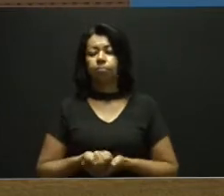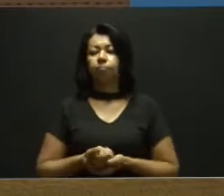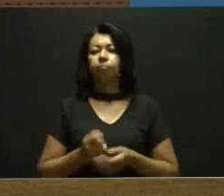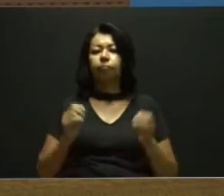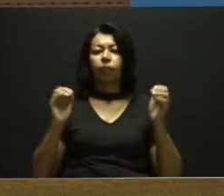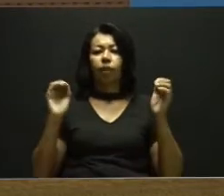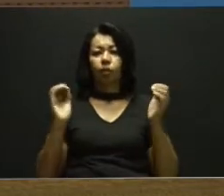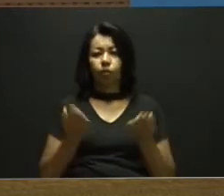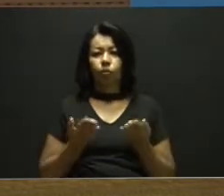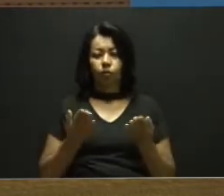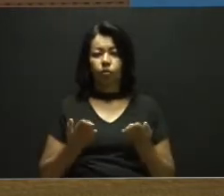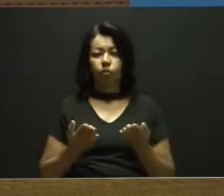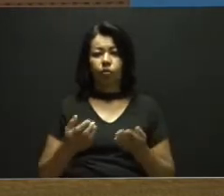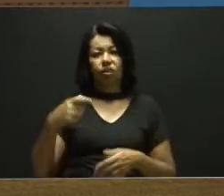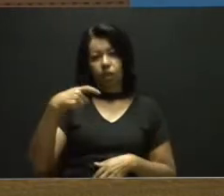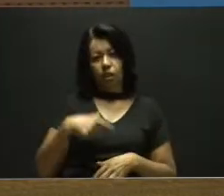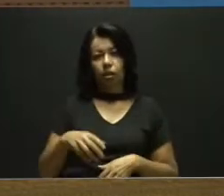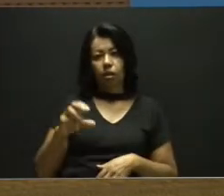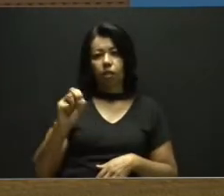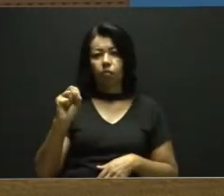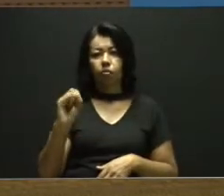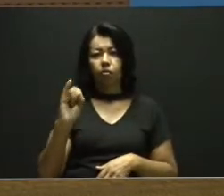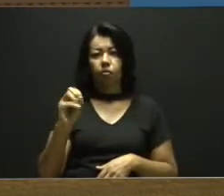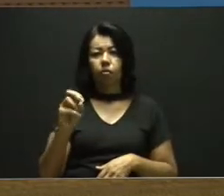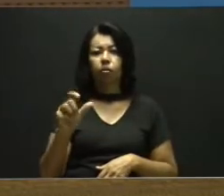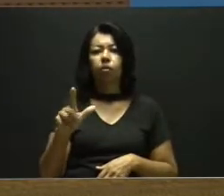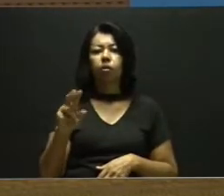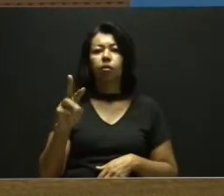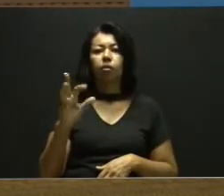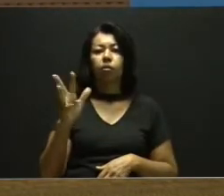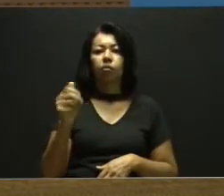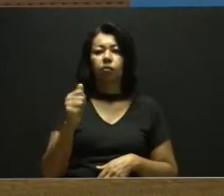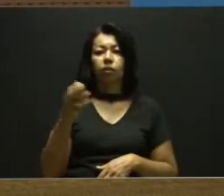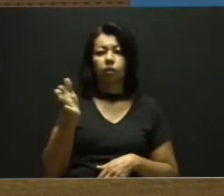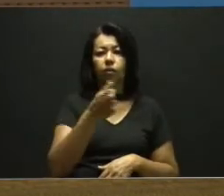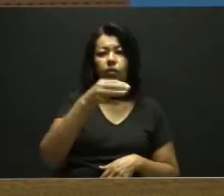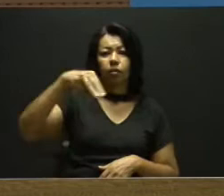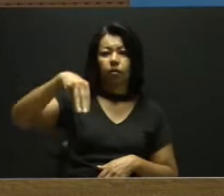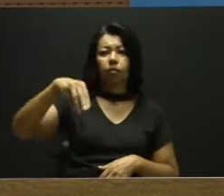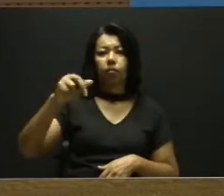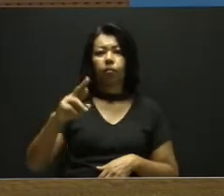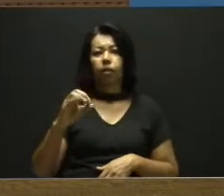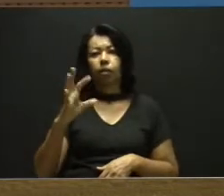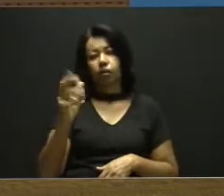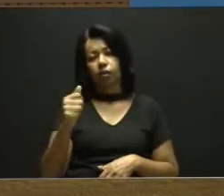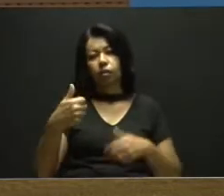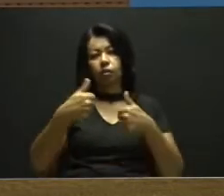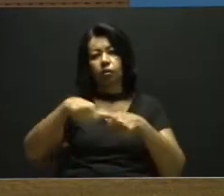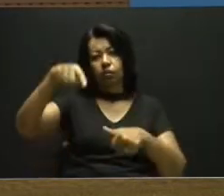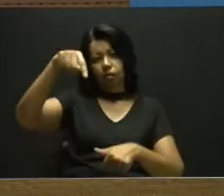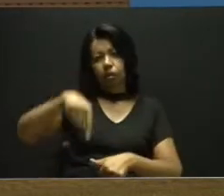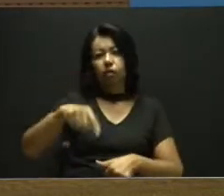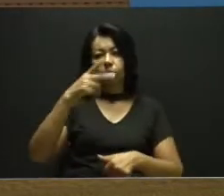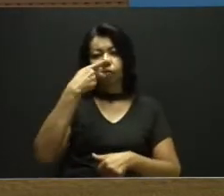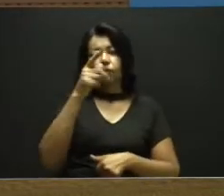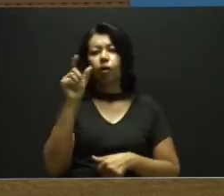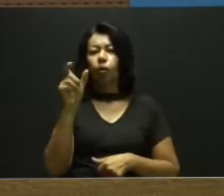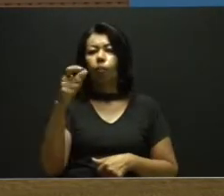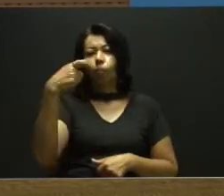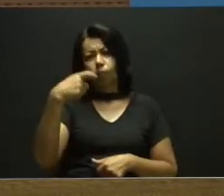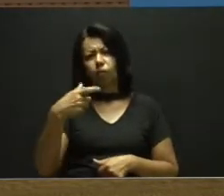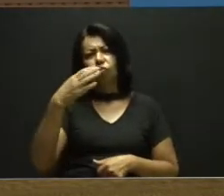hoje eu silvia maria santos da silva estou aqui para me contar um pouco de mim